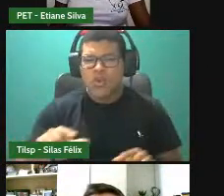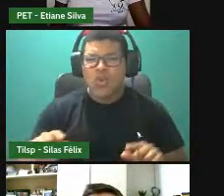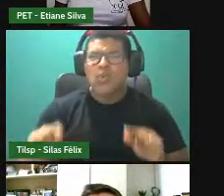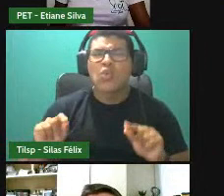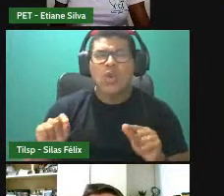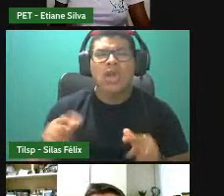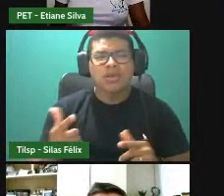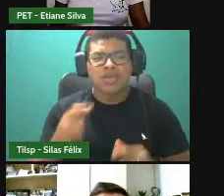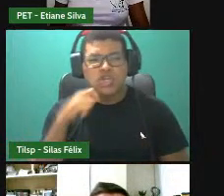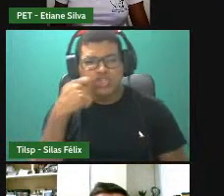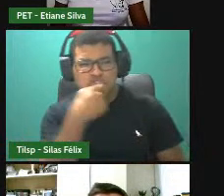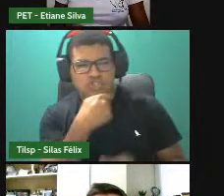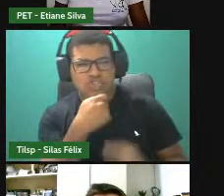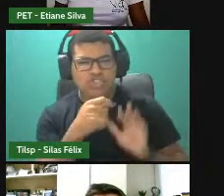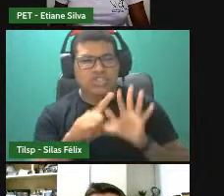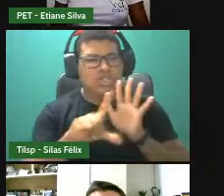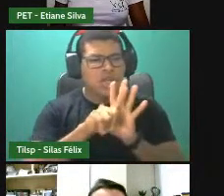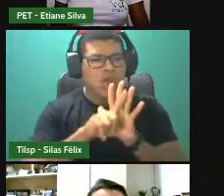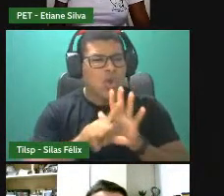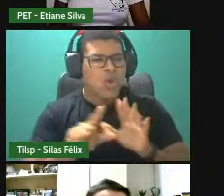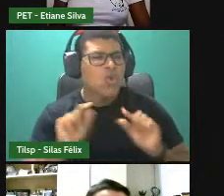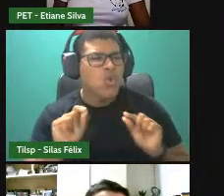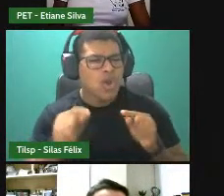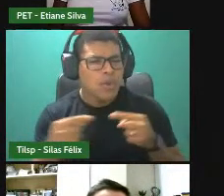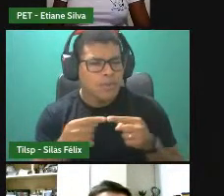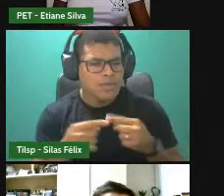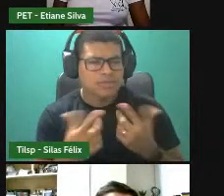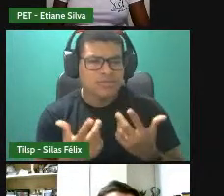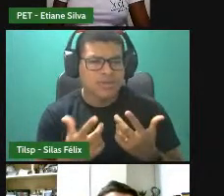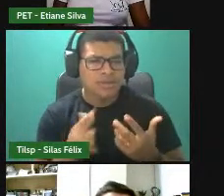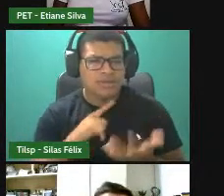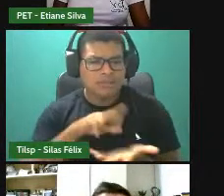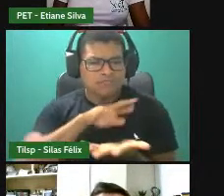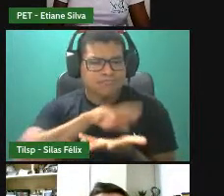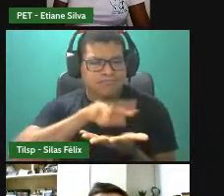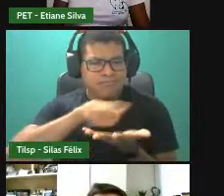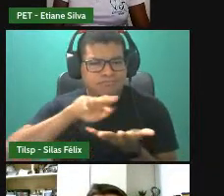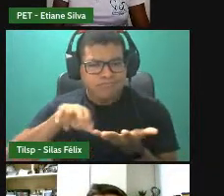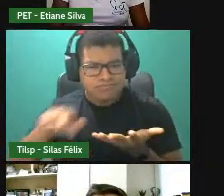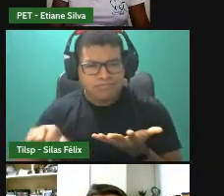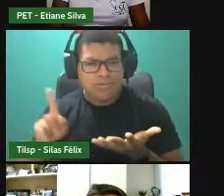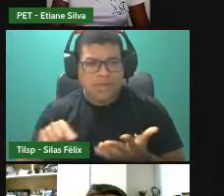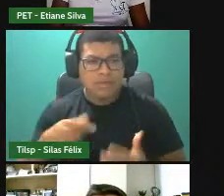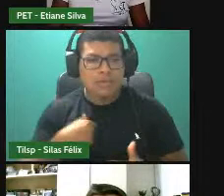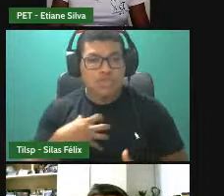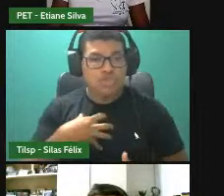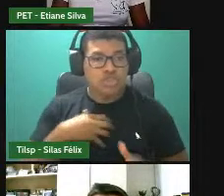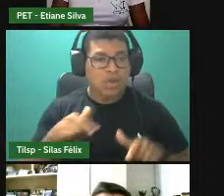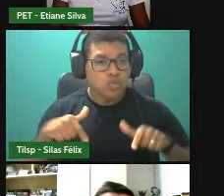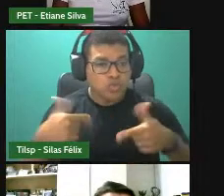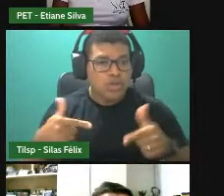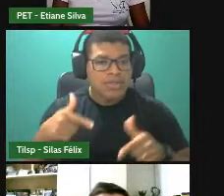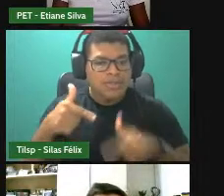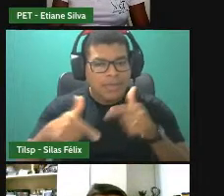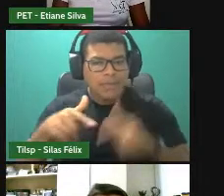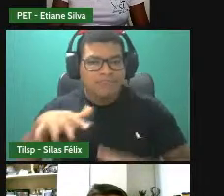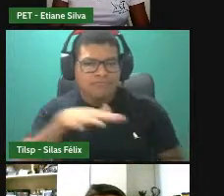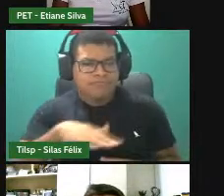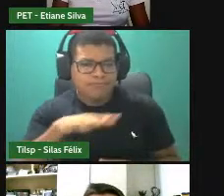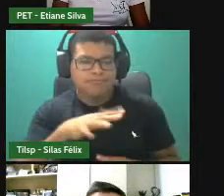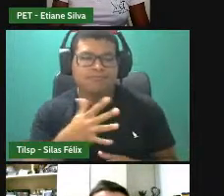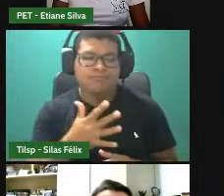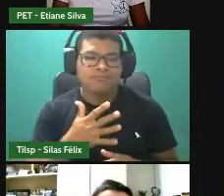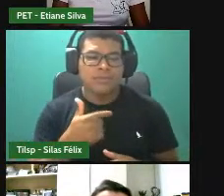a odontologia legal, a variedade de campos de atuação que a gente tem na odontologia legal, eu começo com